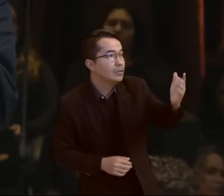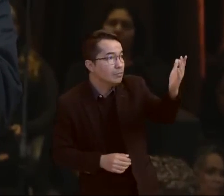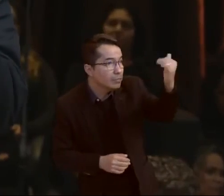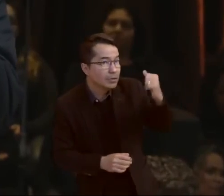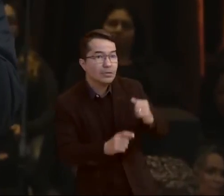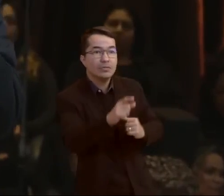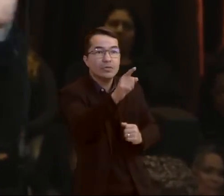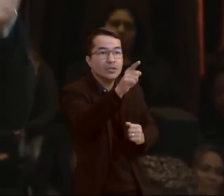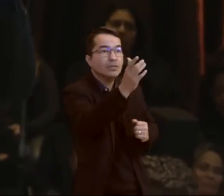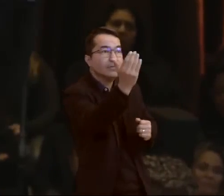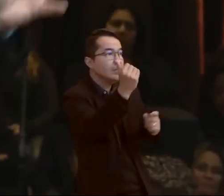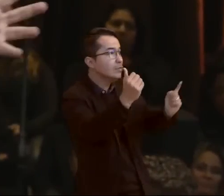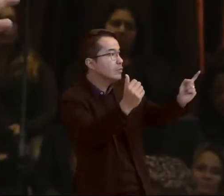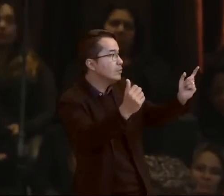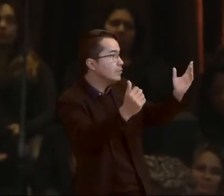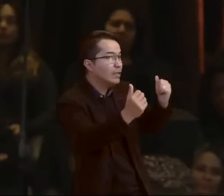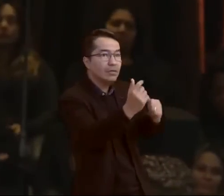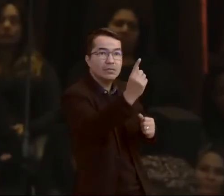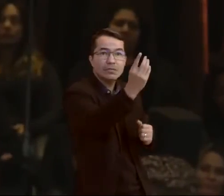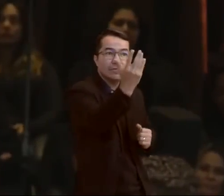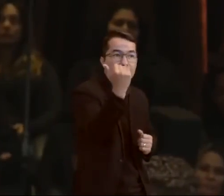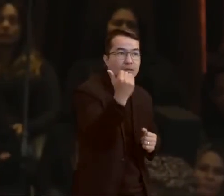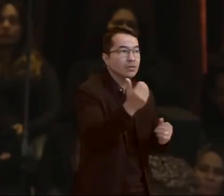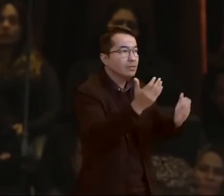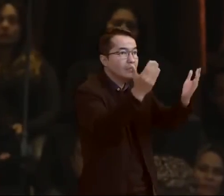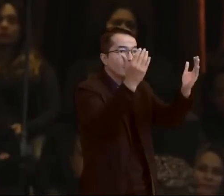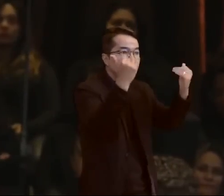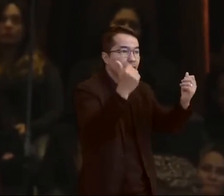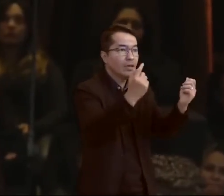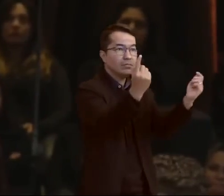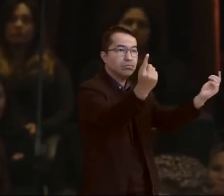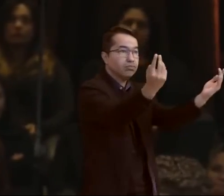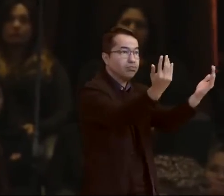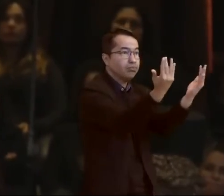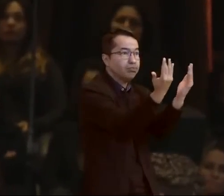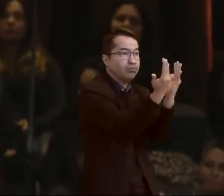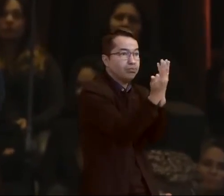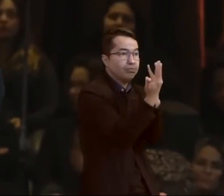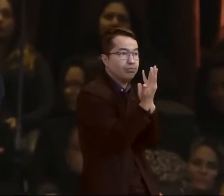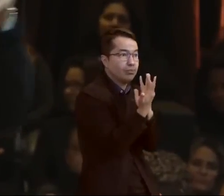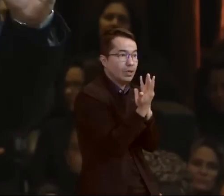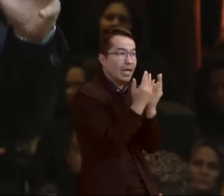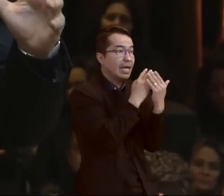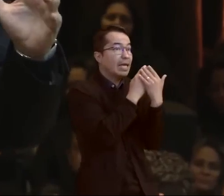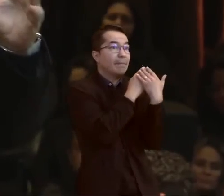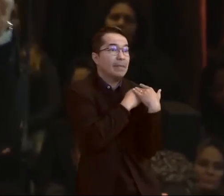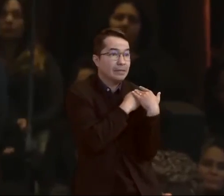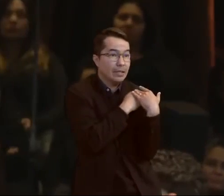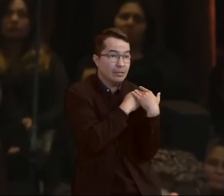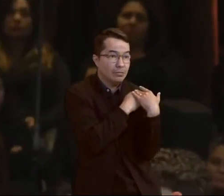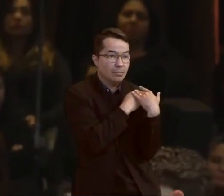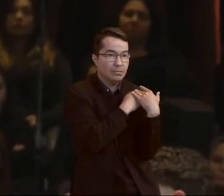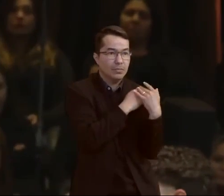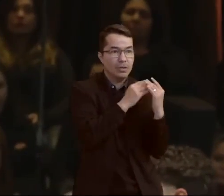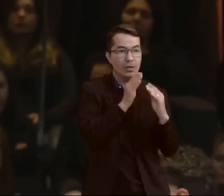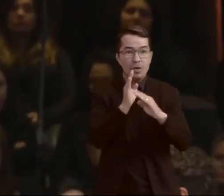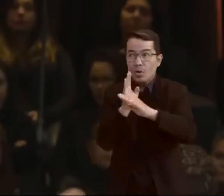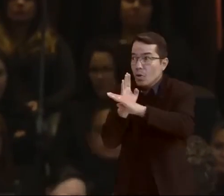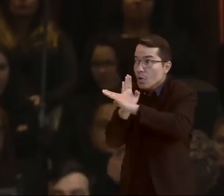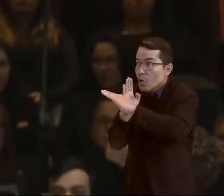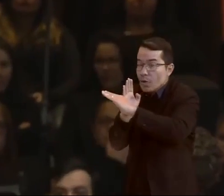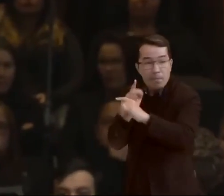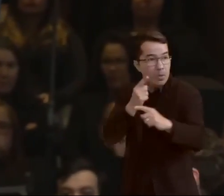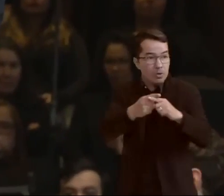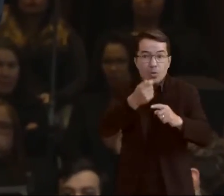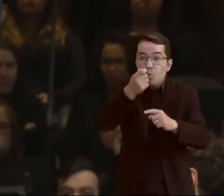representante de cada estado. Imagina o estado brasileiro, um representante de cada estado foi para lá porque eles iam entrar numa guerra, e